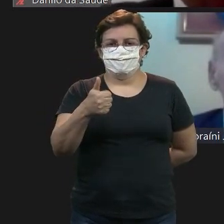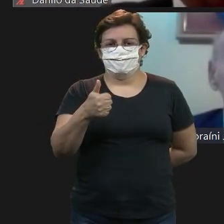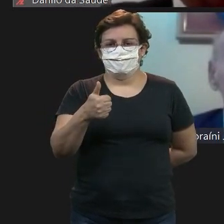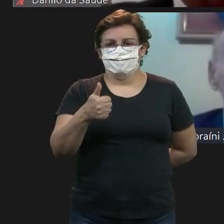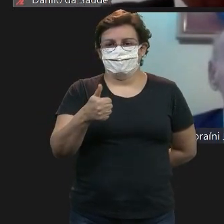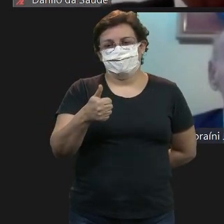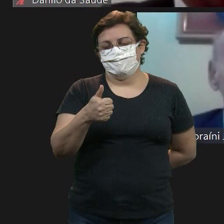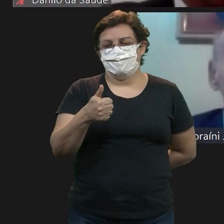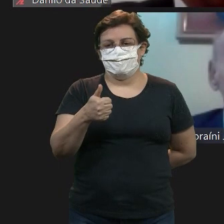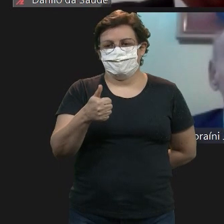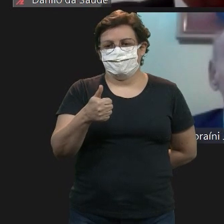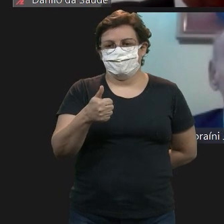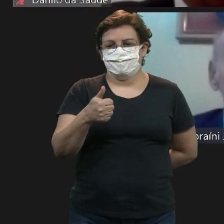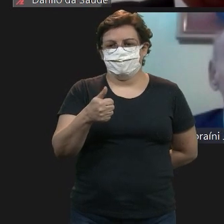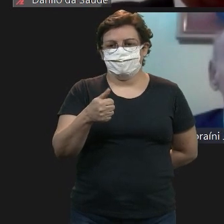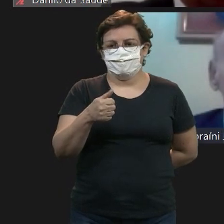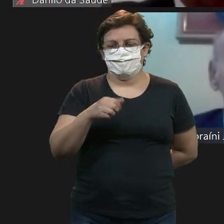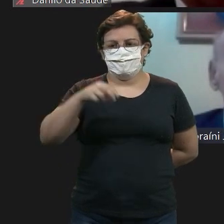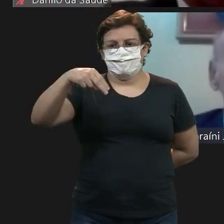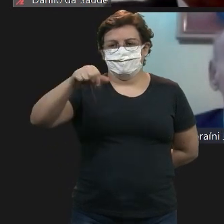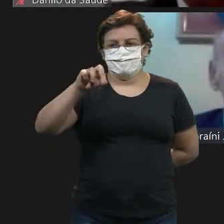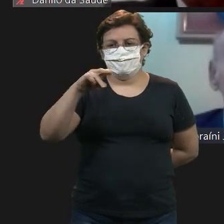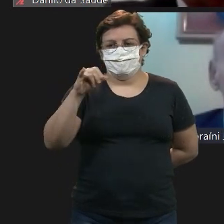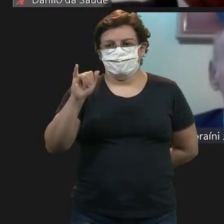Vereador Luiz Eduardo Nardi.